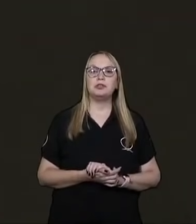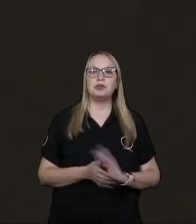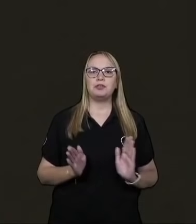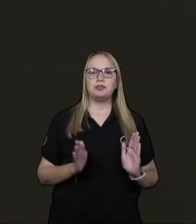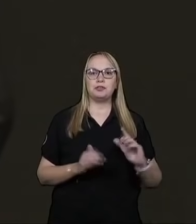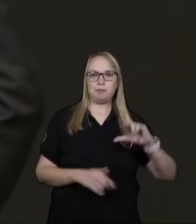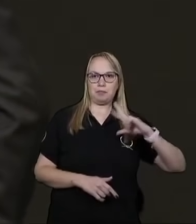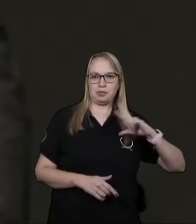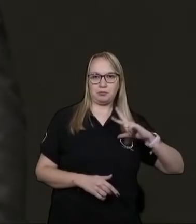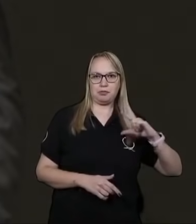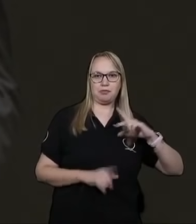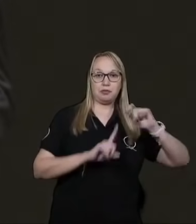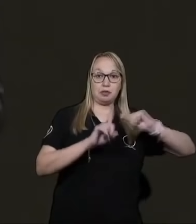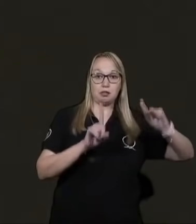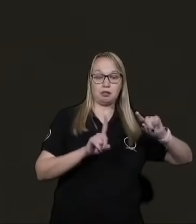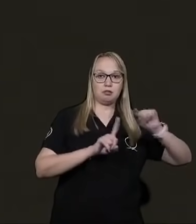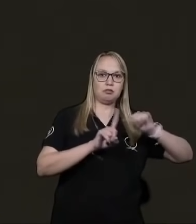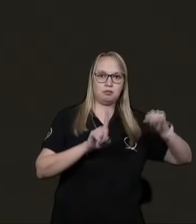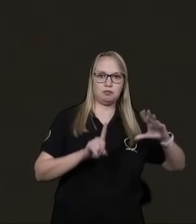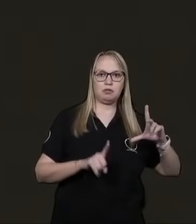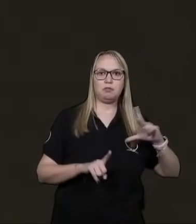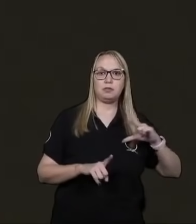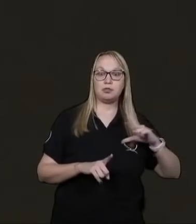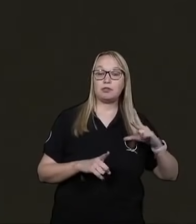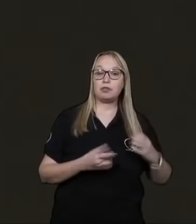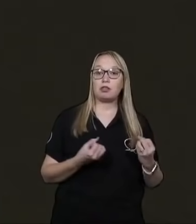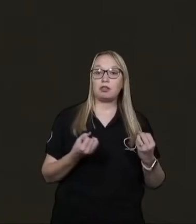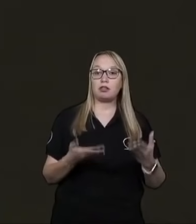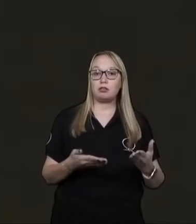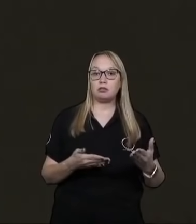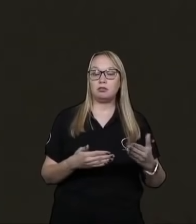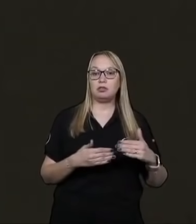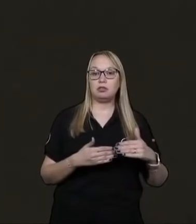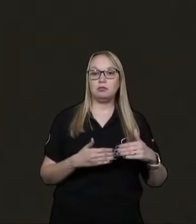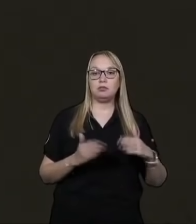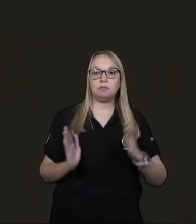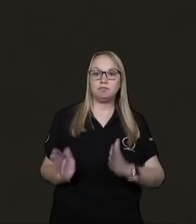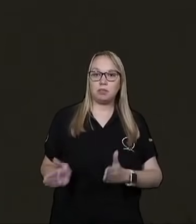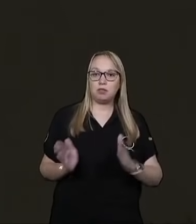pessoal elas são dadas por etapas